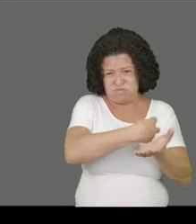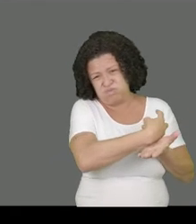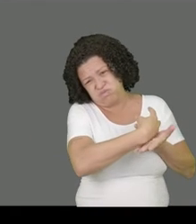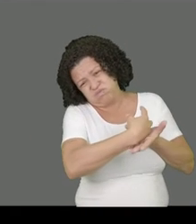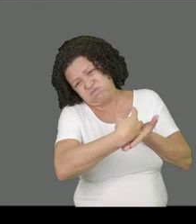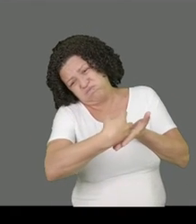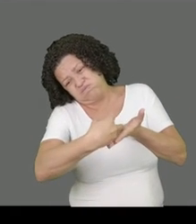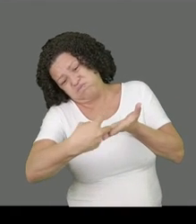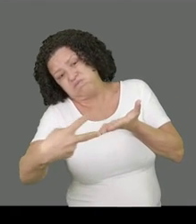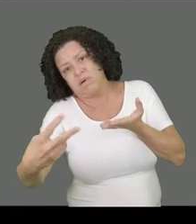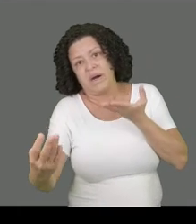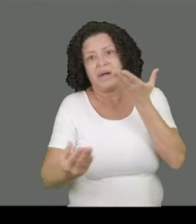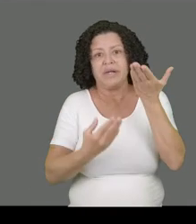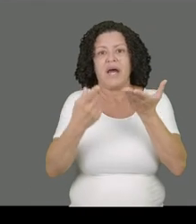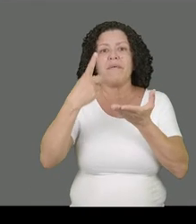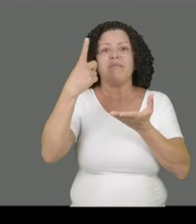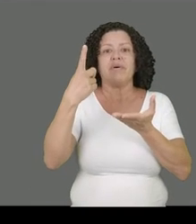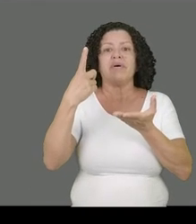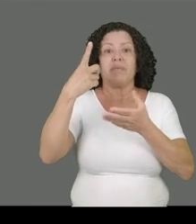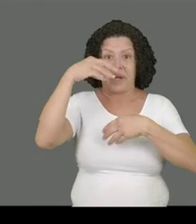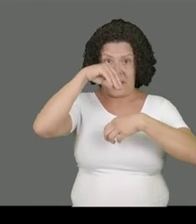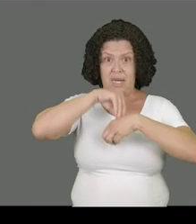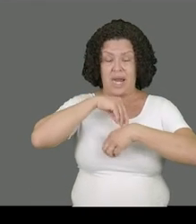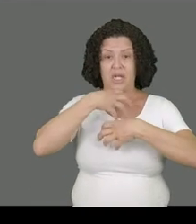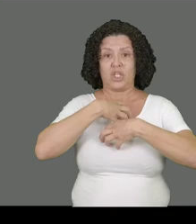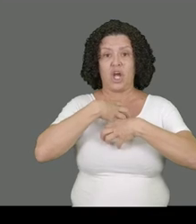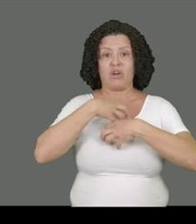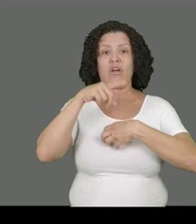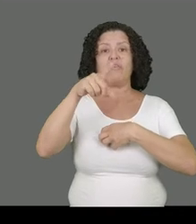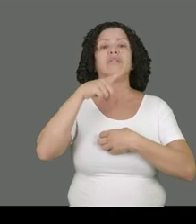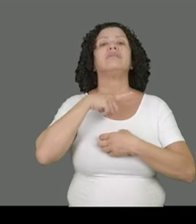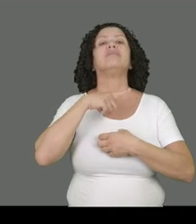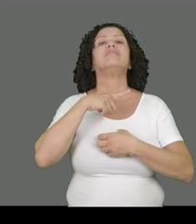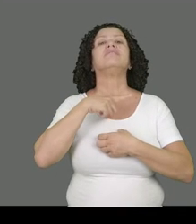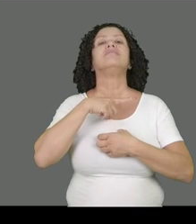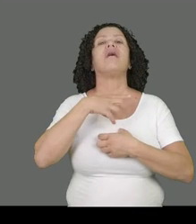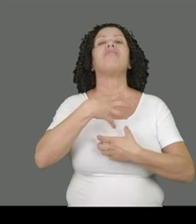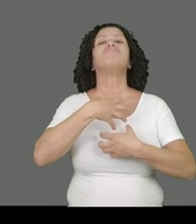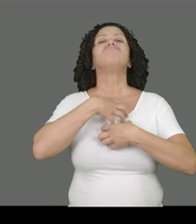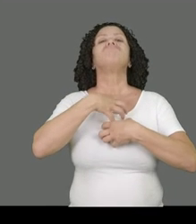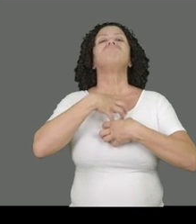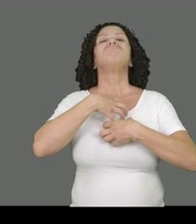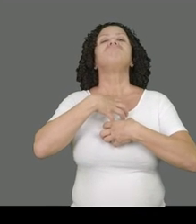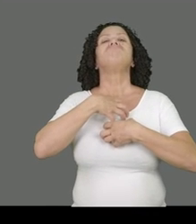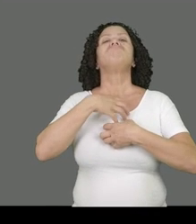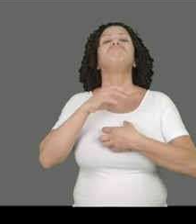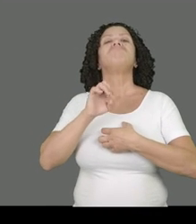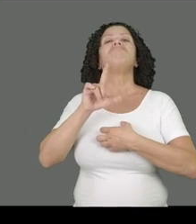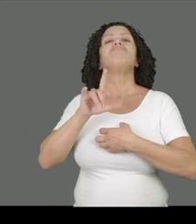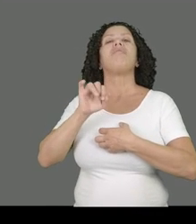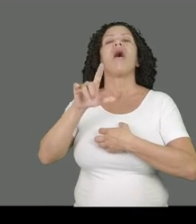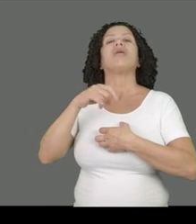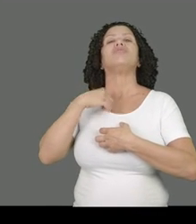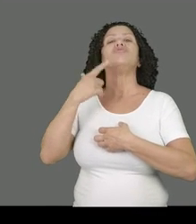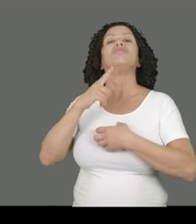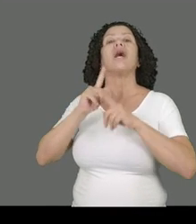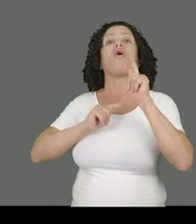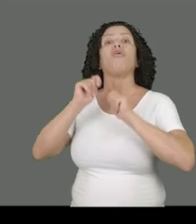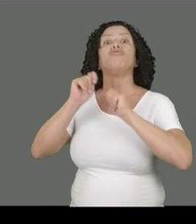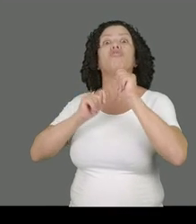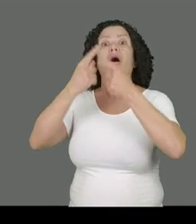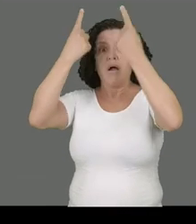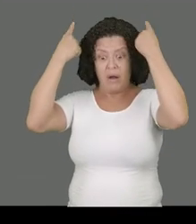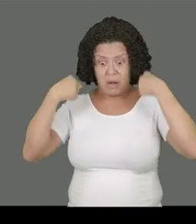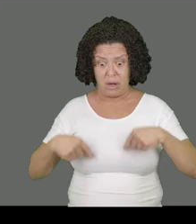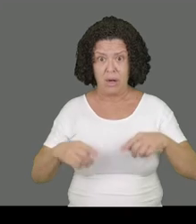exemplo, por ter acelerado demais, porque dentro de nós ainda temos esse ímpeto, esse impulso e a gente